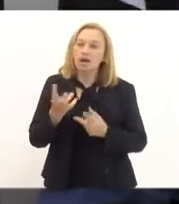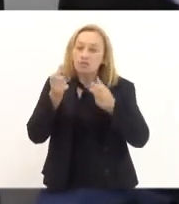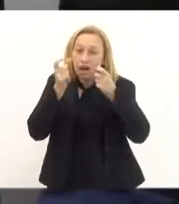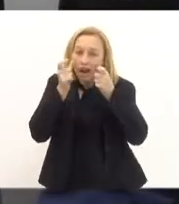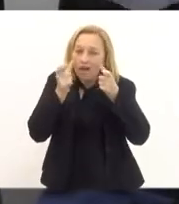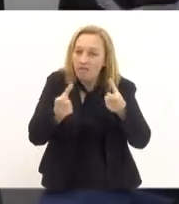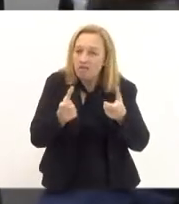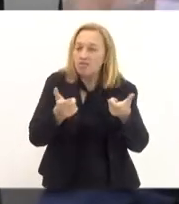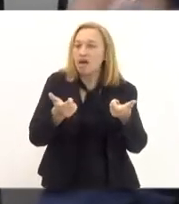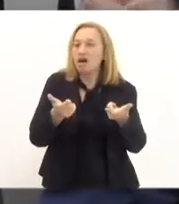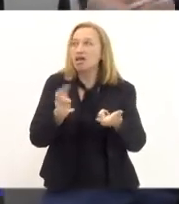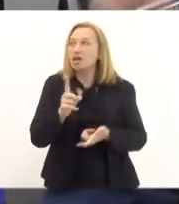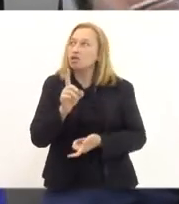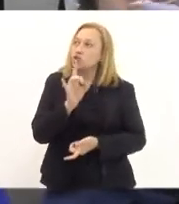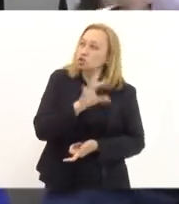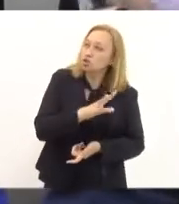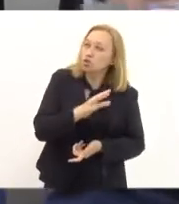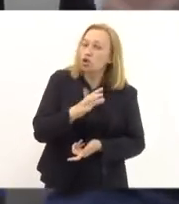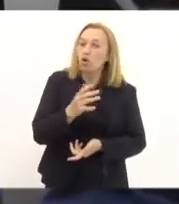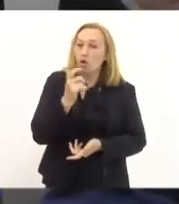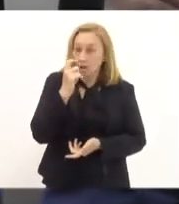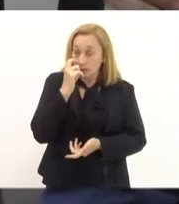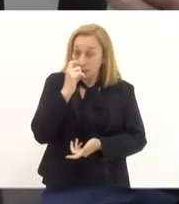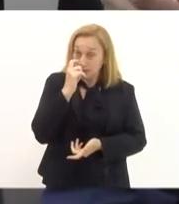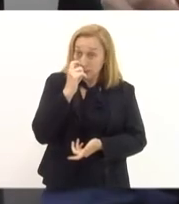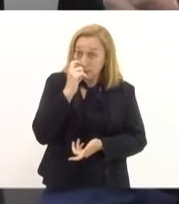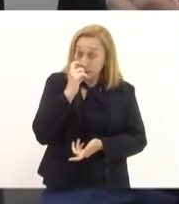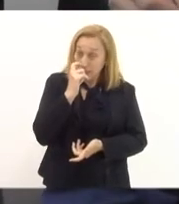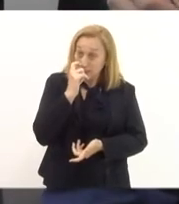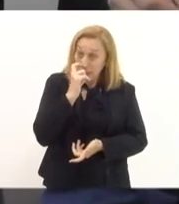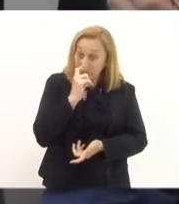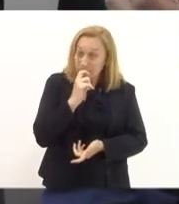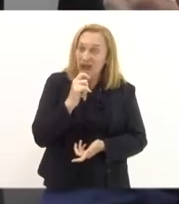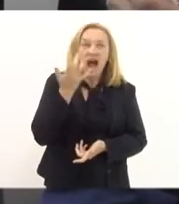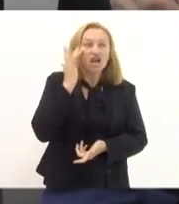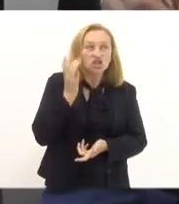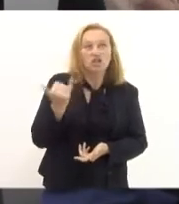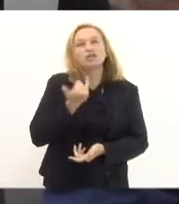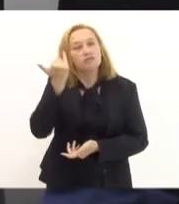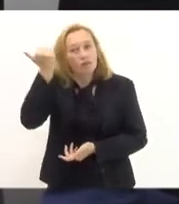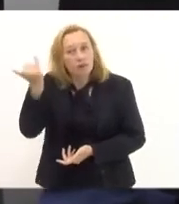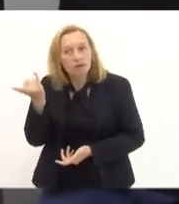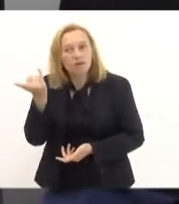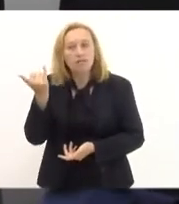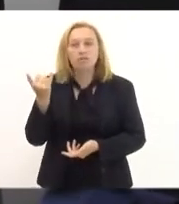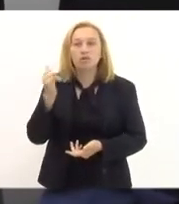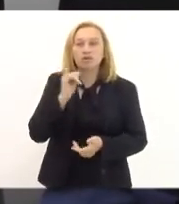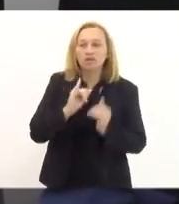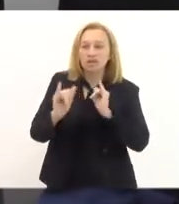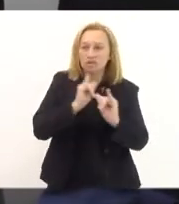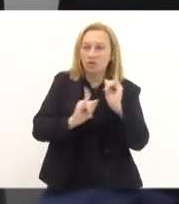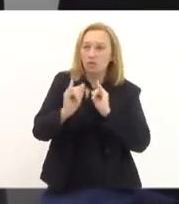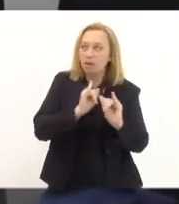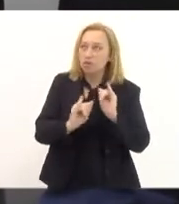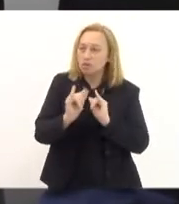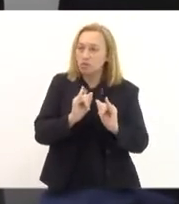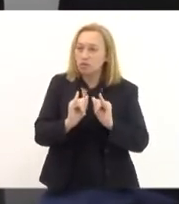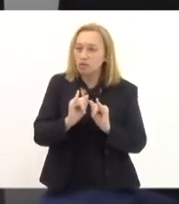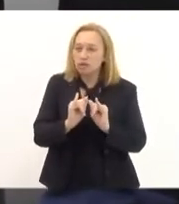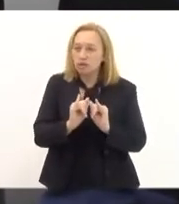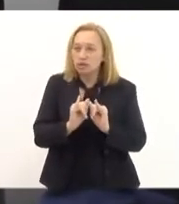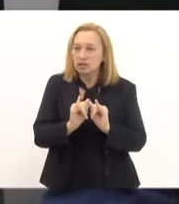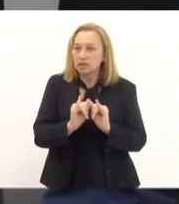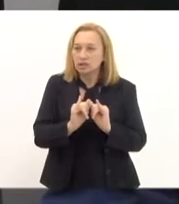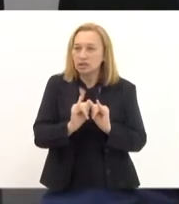alertar não só a porque acho que essas essas informações não transitam em